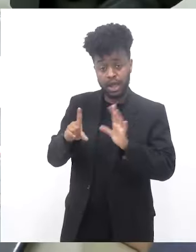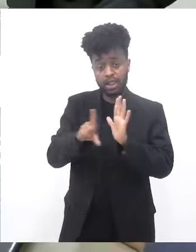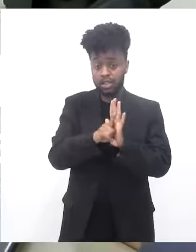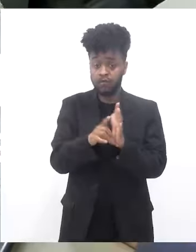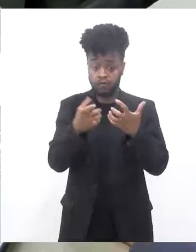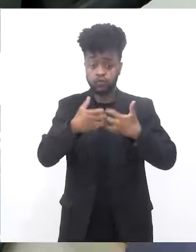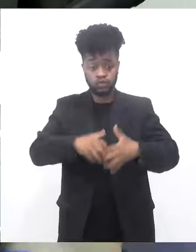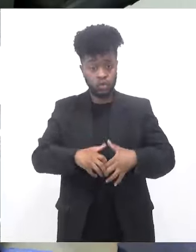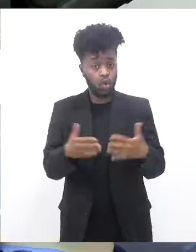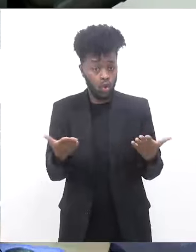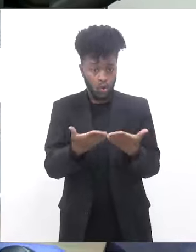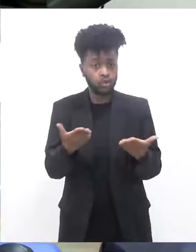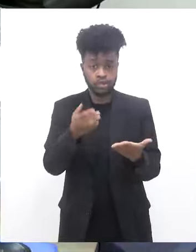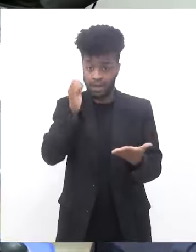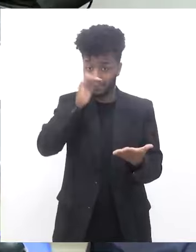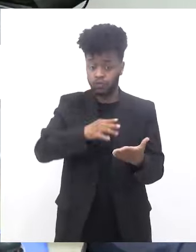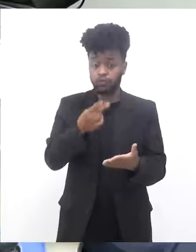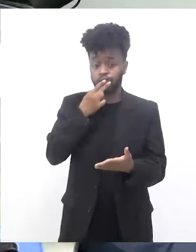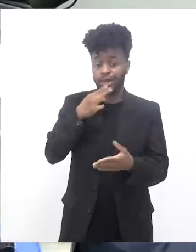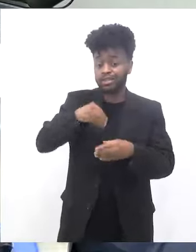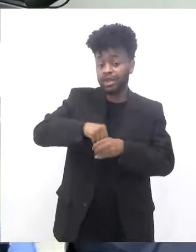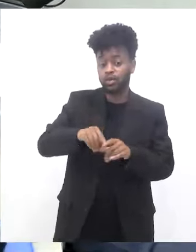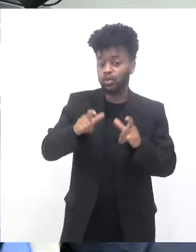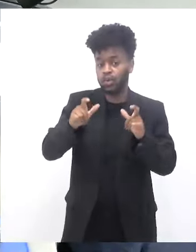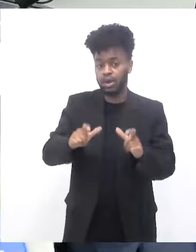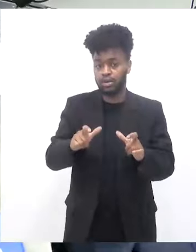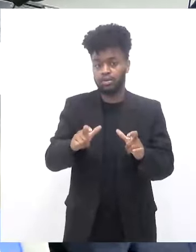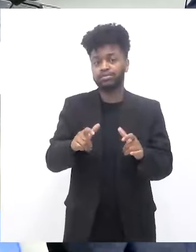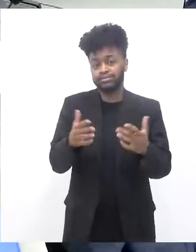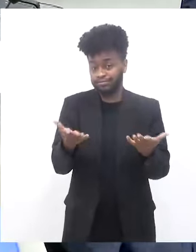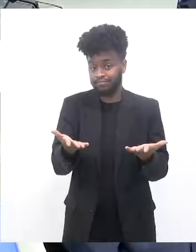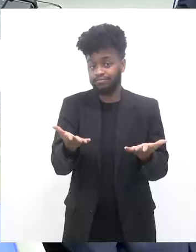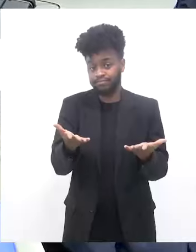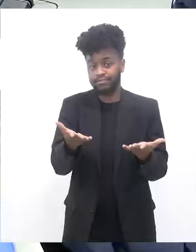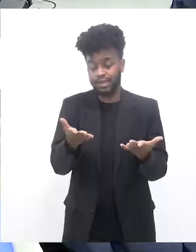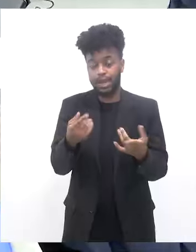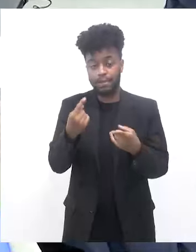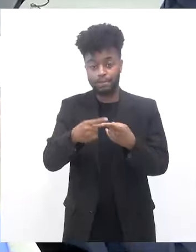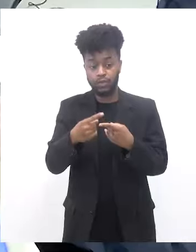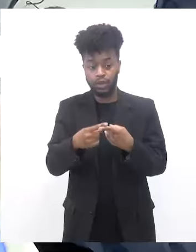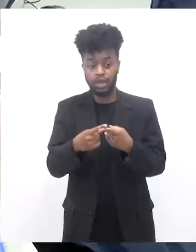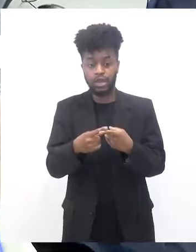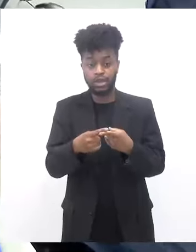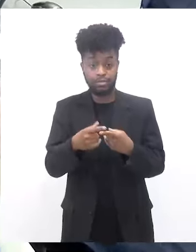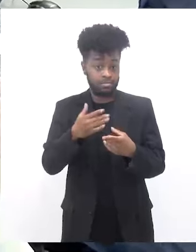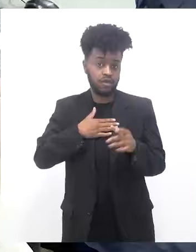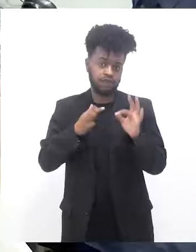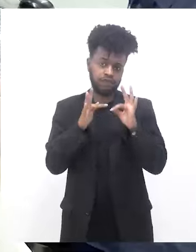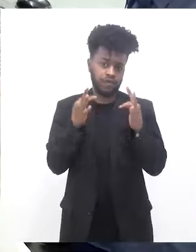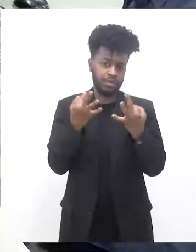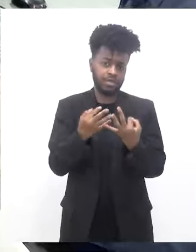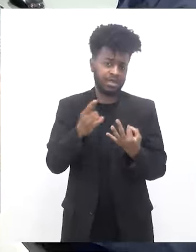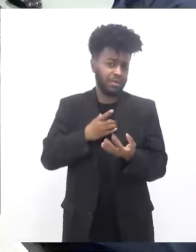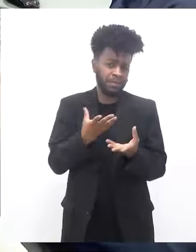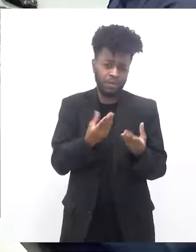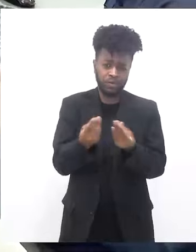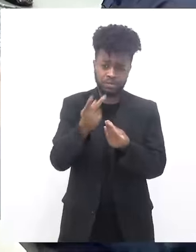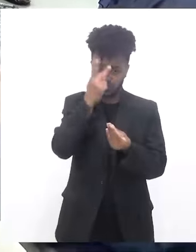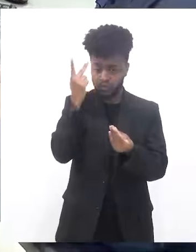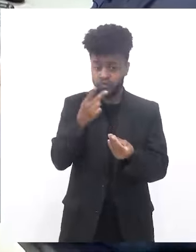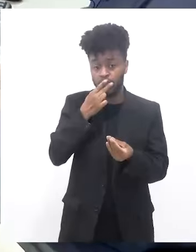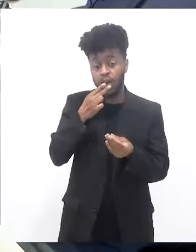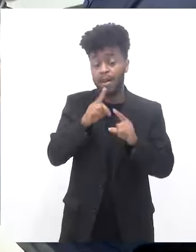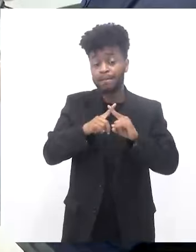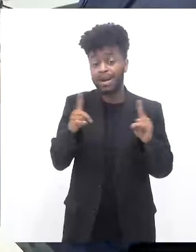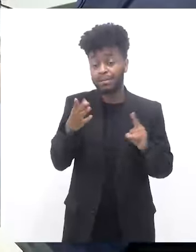dia... E sempre foi um absurdo para mim ter que fumar passivamente, né? Tendo em vista a quantidade, tem na família morte de fumantes passivos.